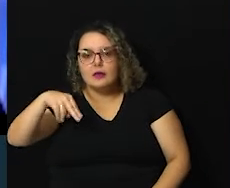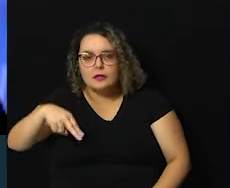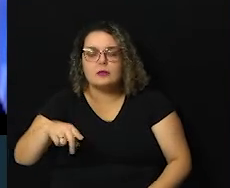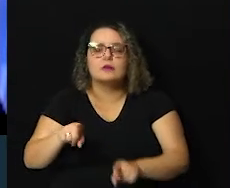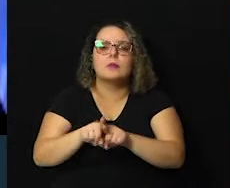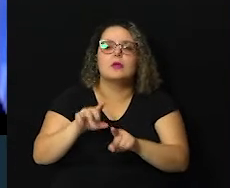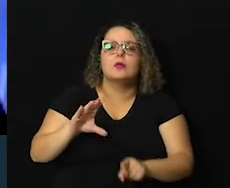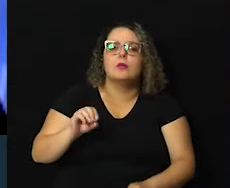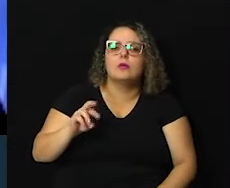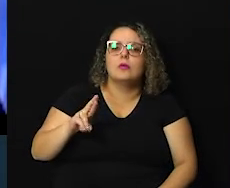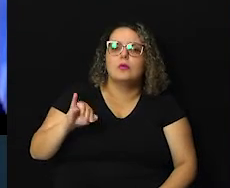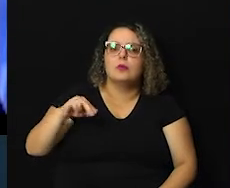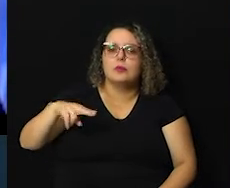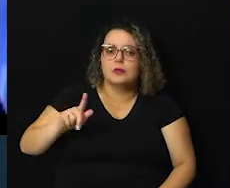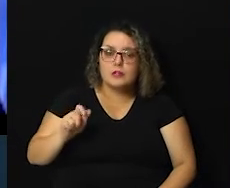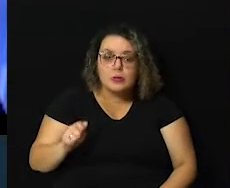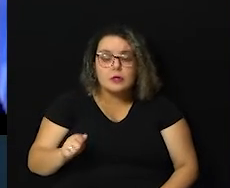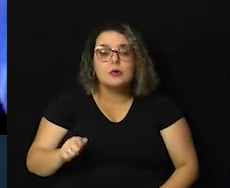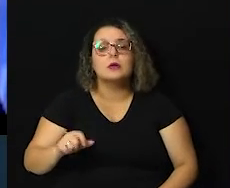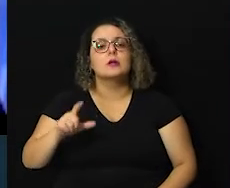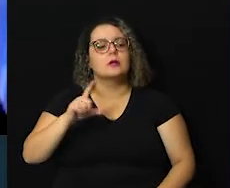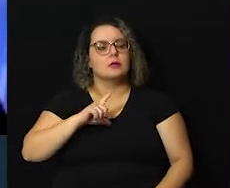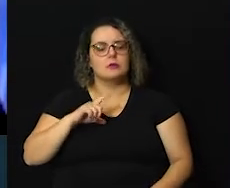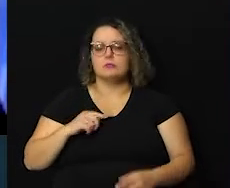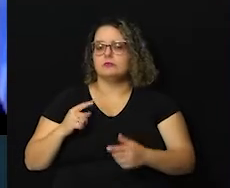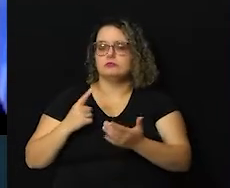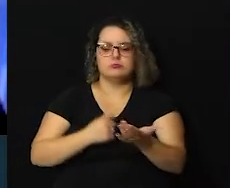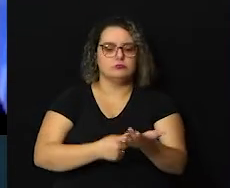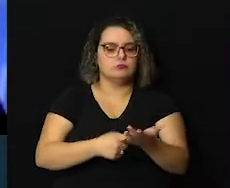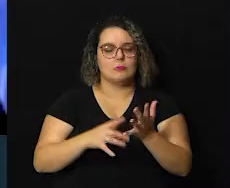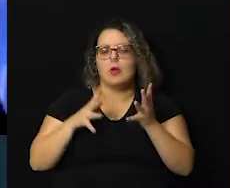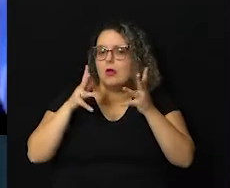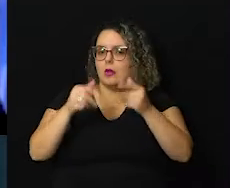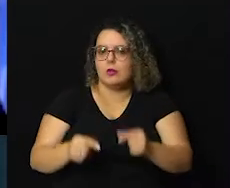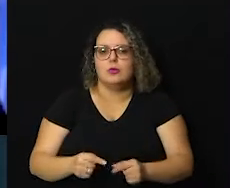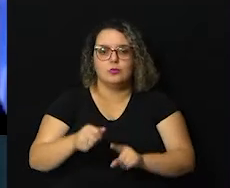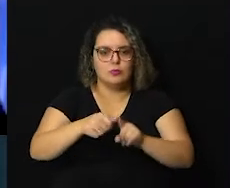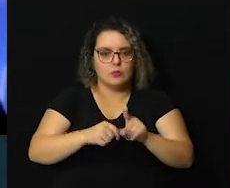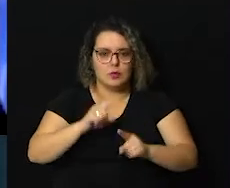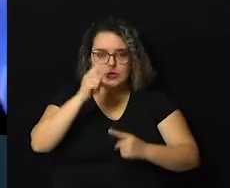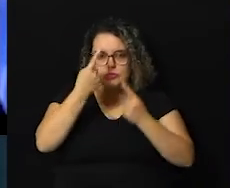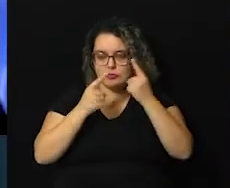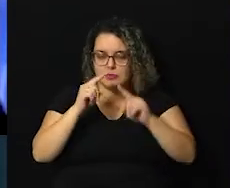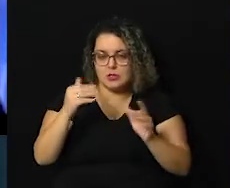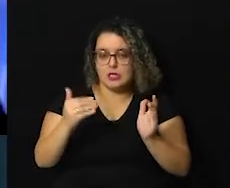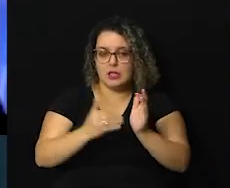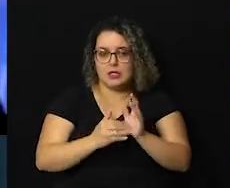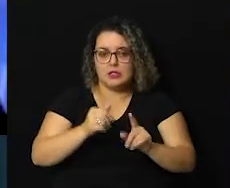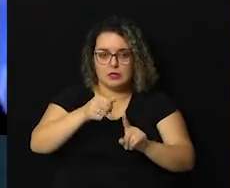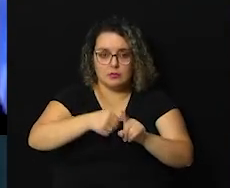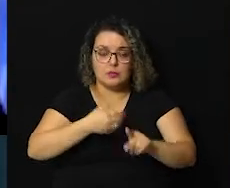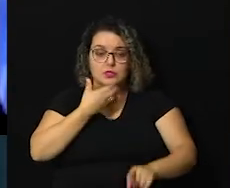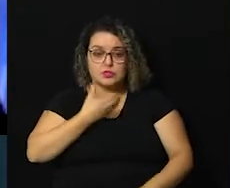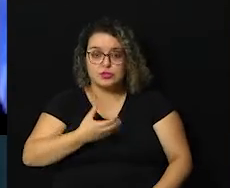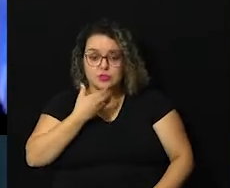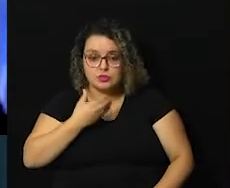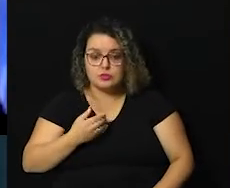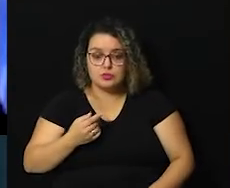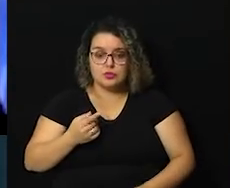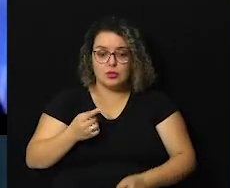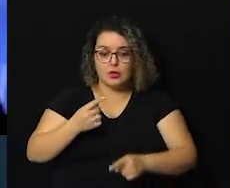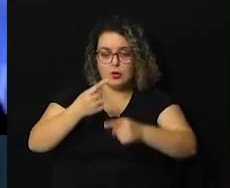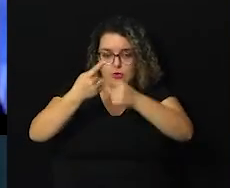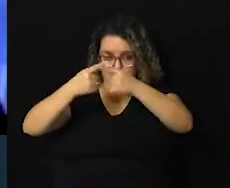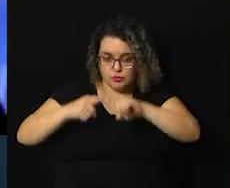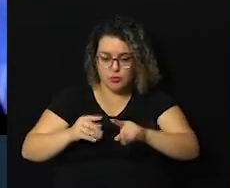Coringa e para esse ano a gente não é ser diferente nós temos uma agenda completa de Fevereiro até dezembro um campeonato